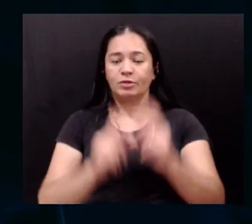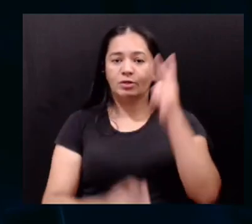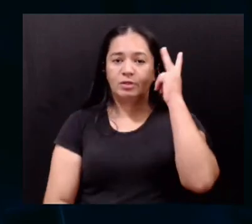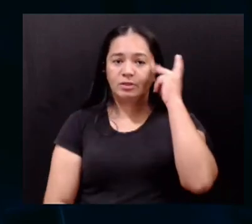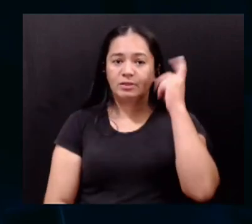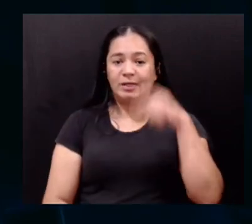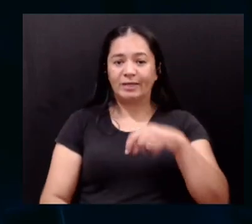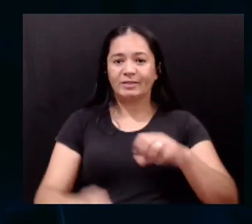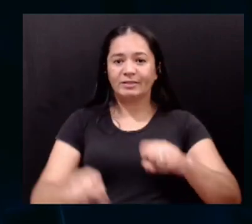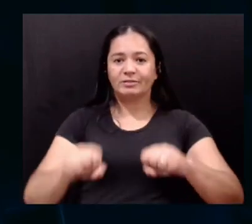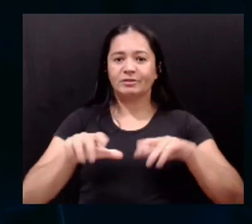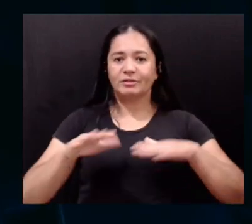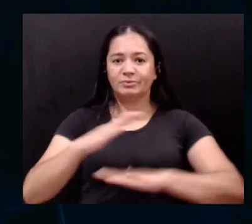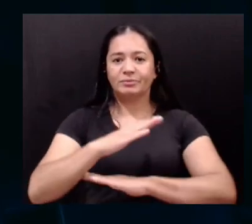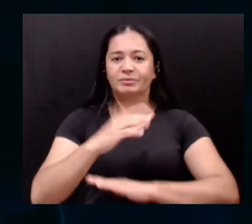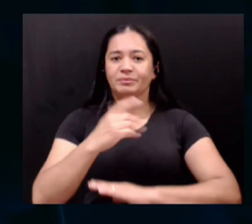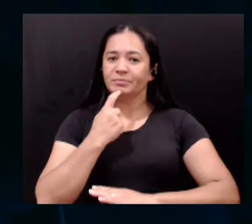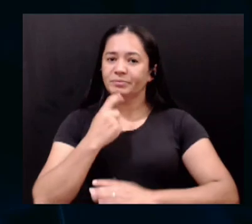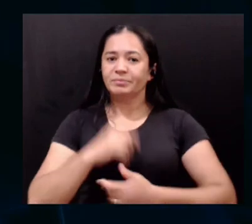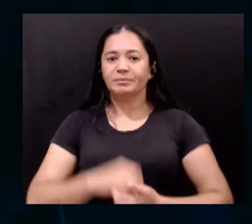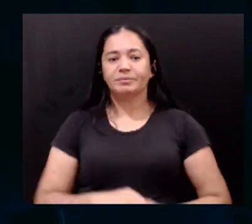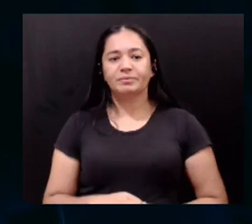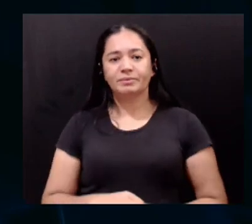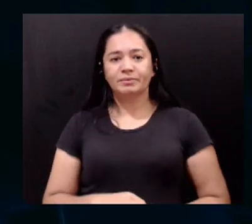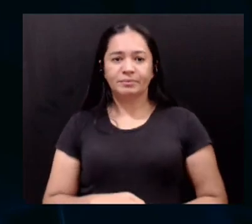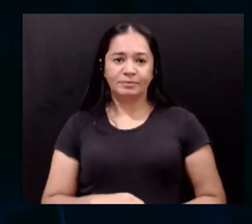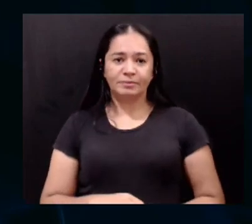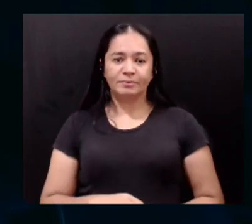plenário José Maria Matosinho. Gabriel.